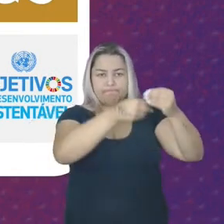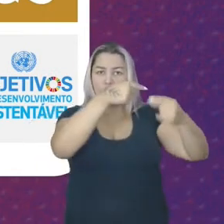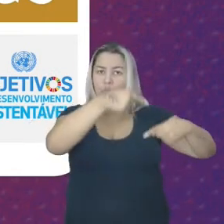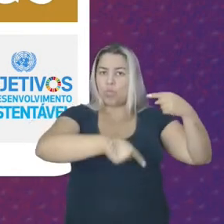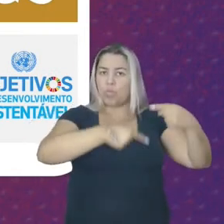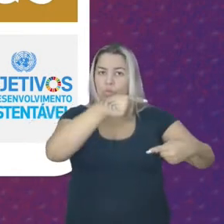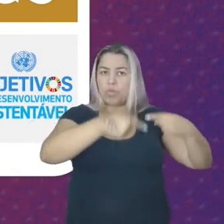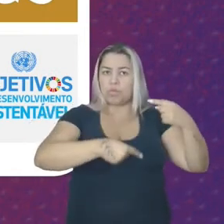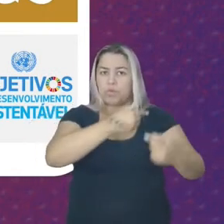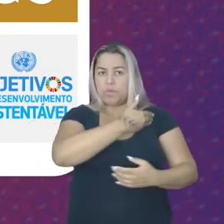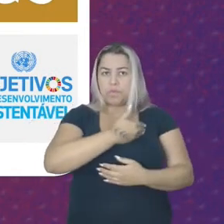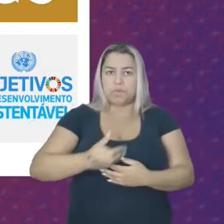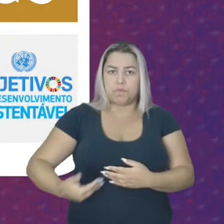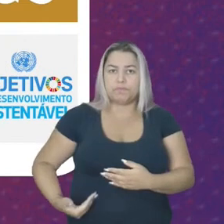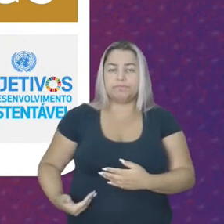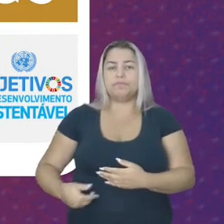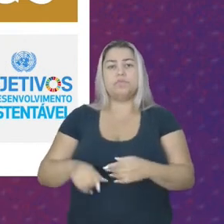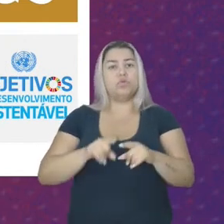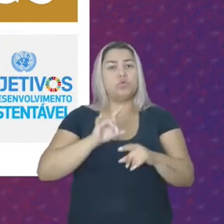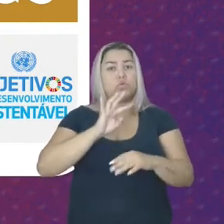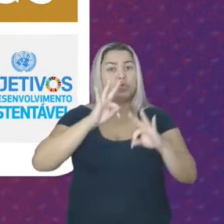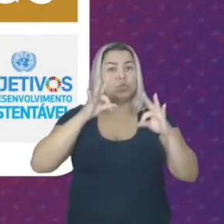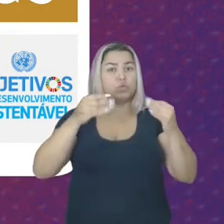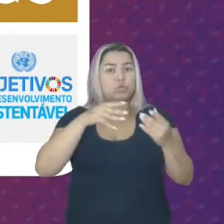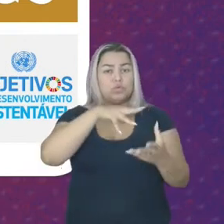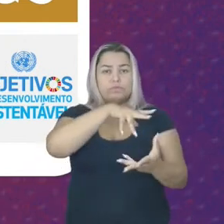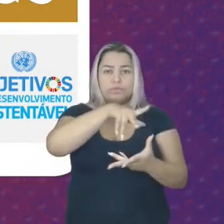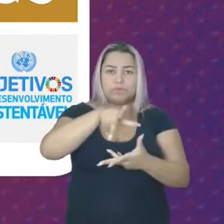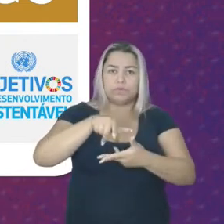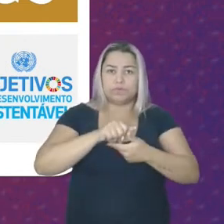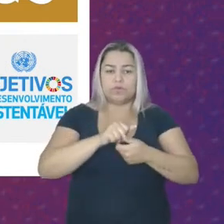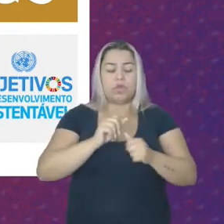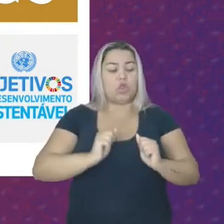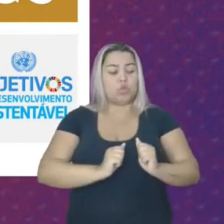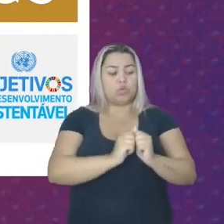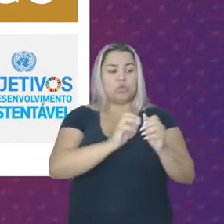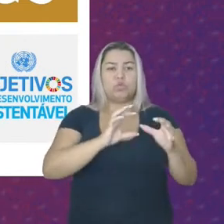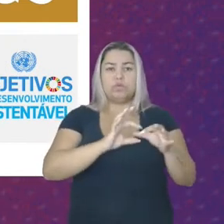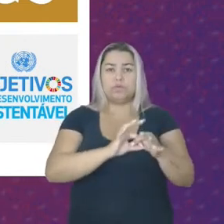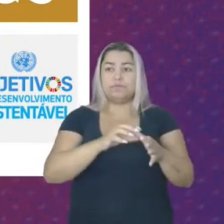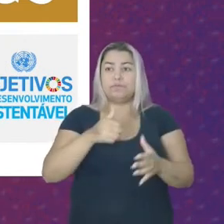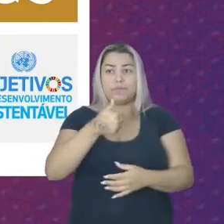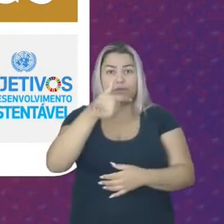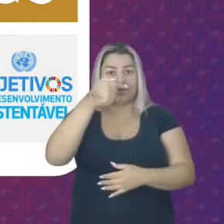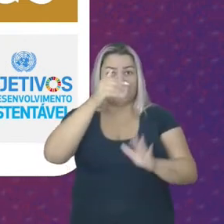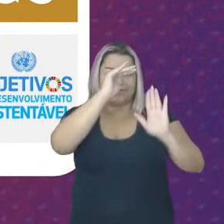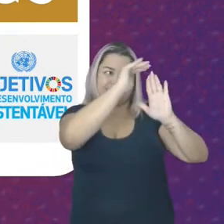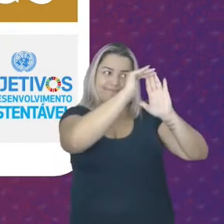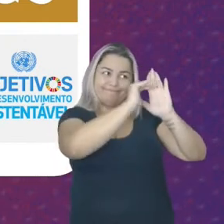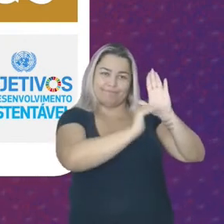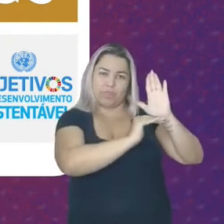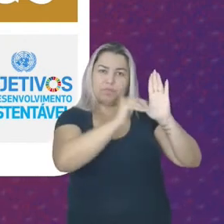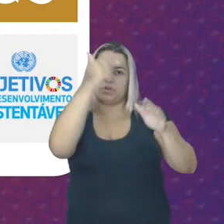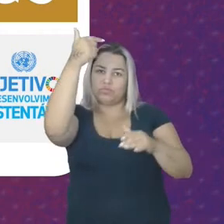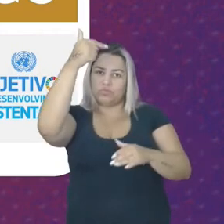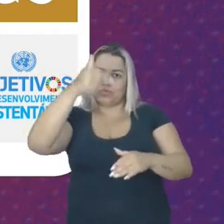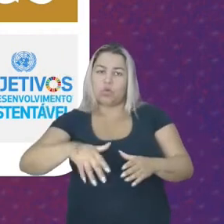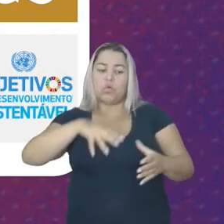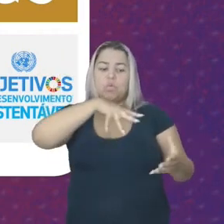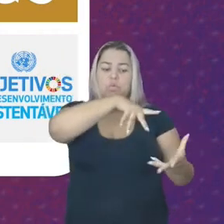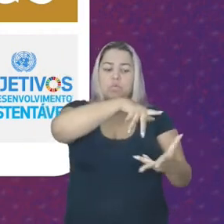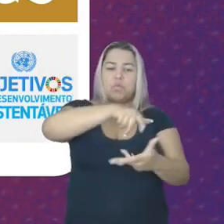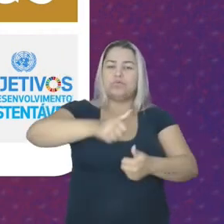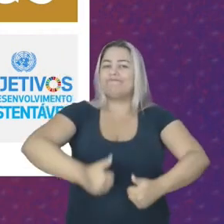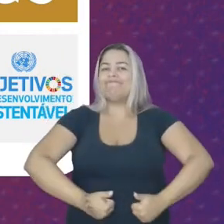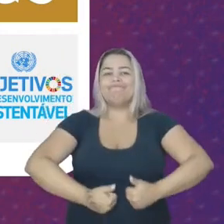políticas públicas para governos em todo o mundo. É um conjunto de 17 metas para ajudar a alcançar um mundo com